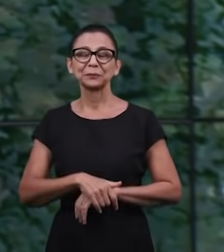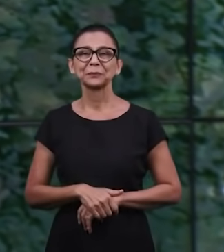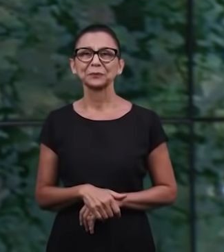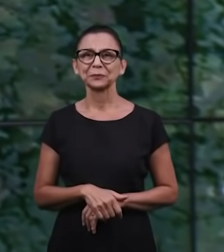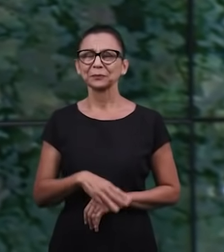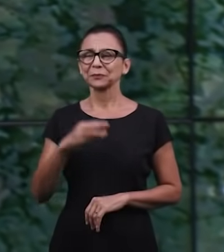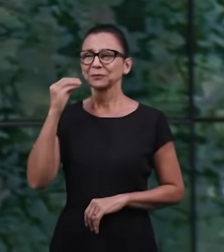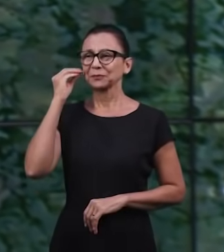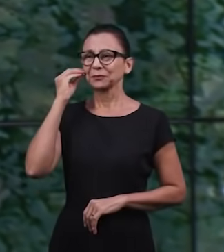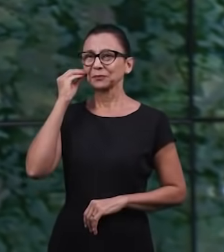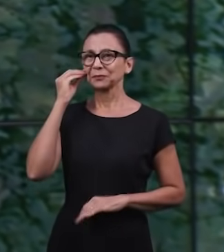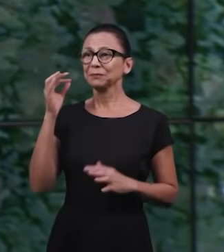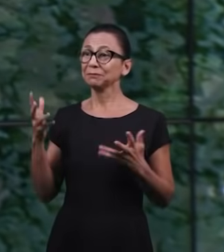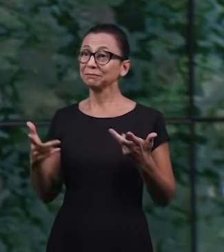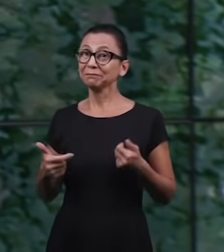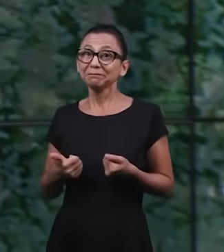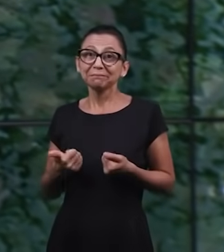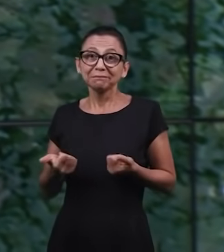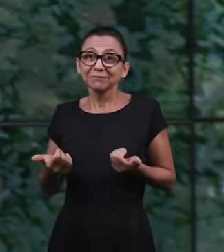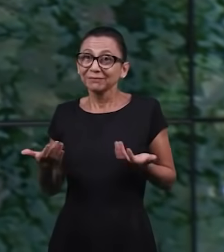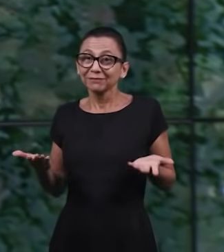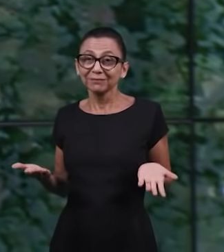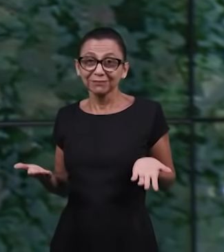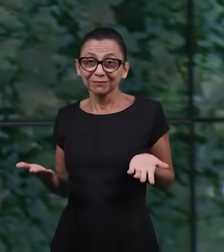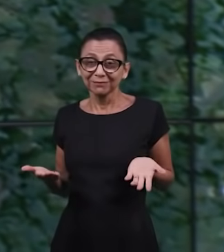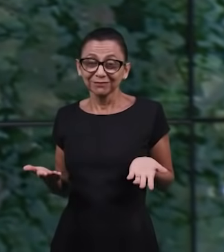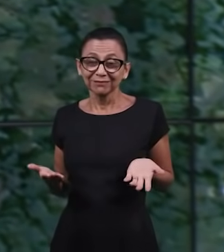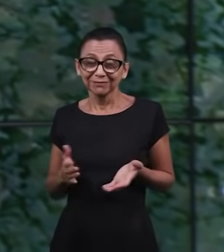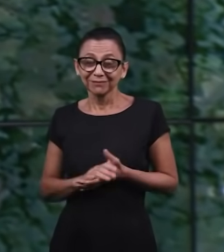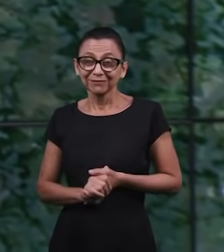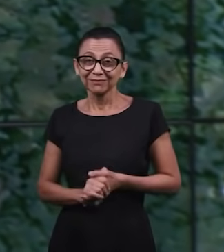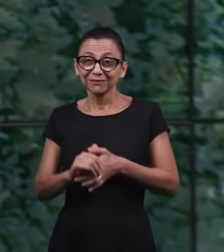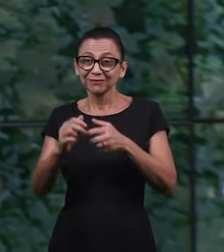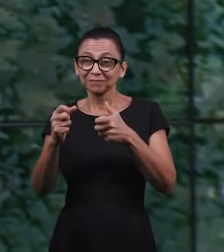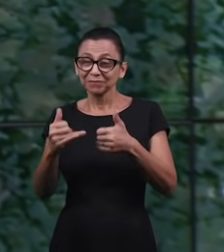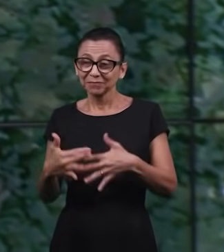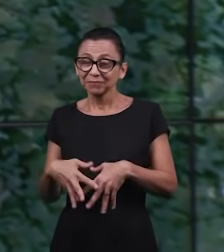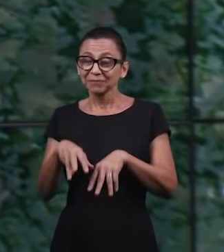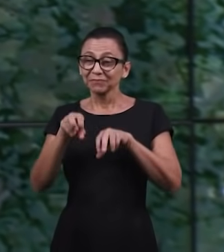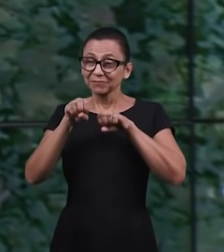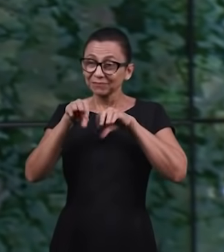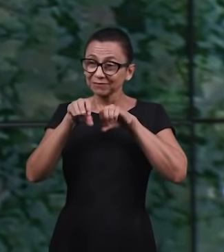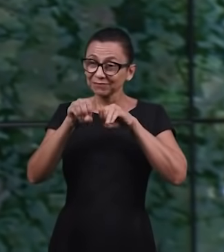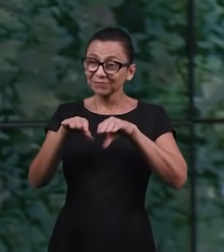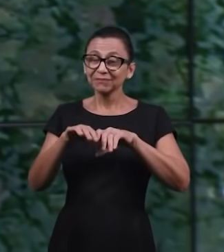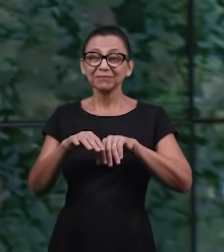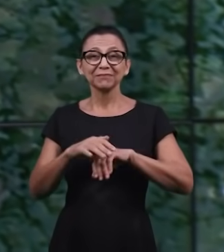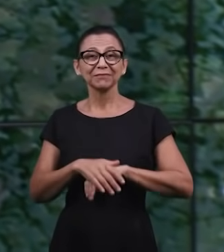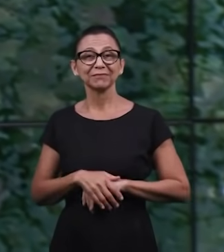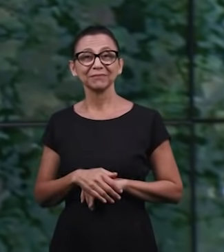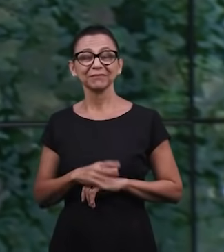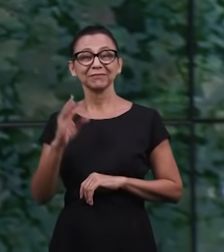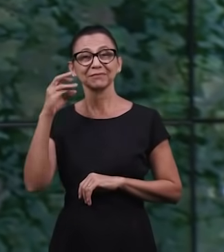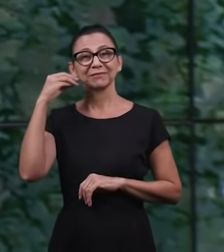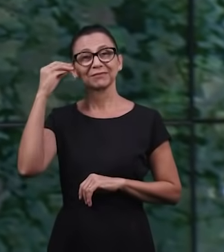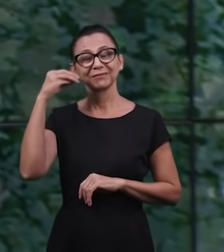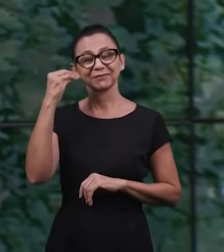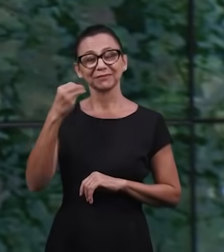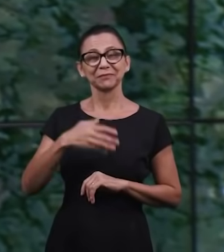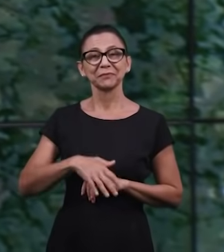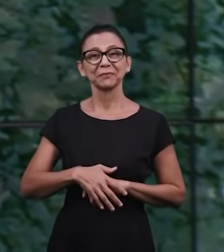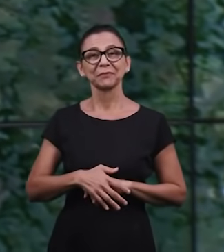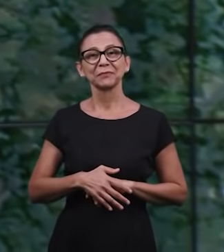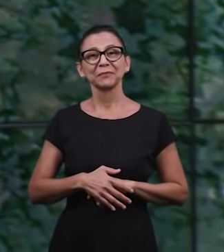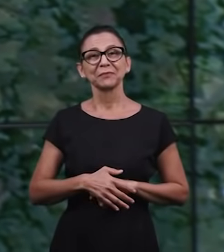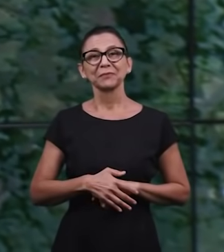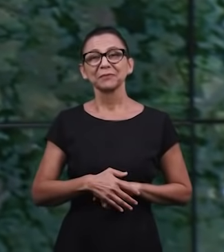uma oportunidade também maravilhosa que o companheiro teve de poder transmitir para ela a nossa experiência com o estudo da palavra do